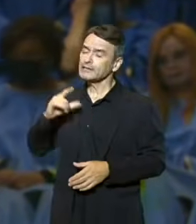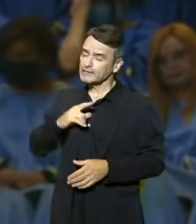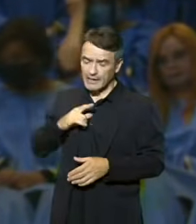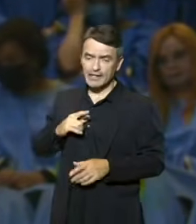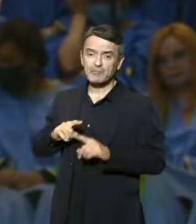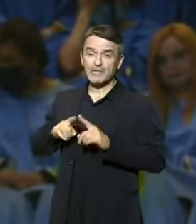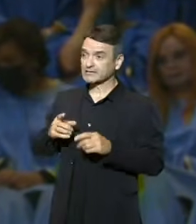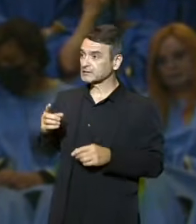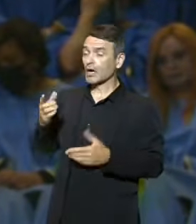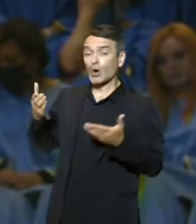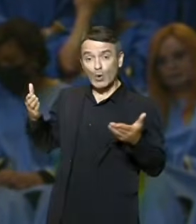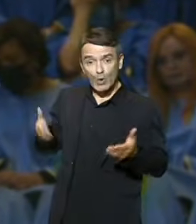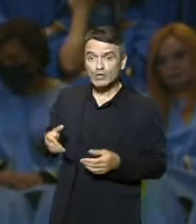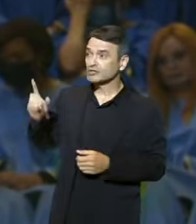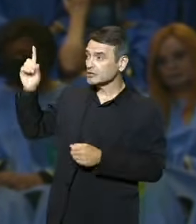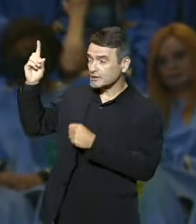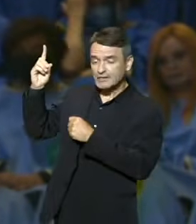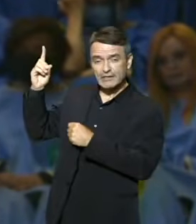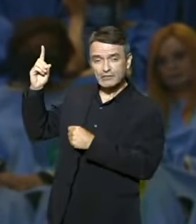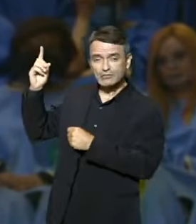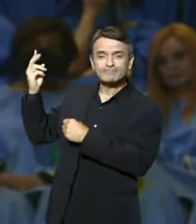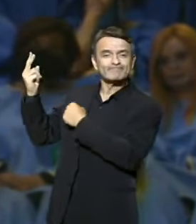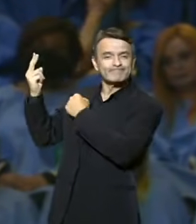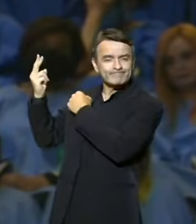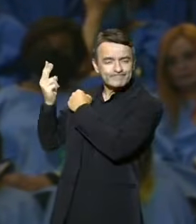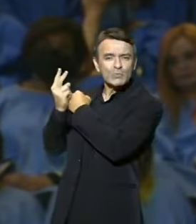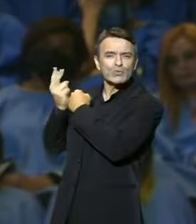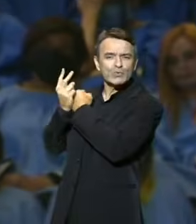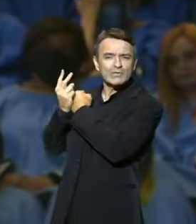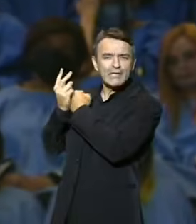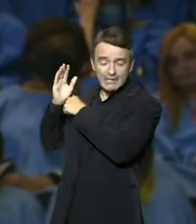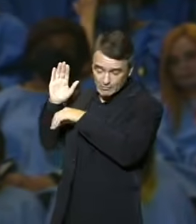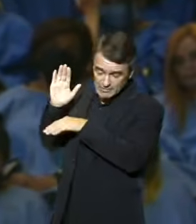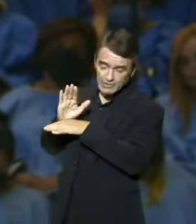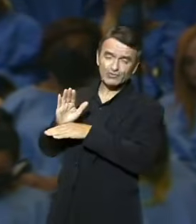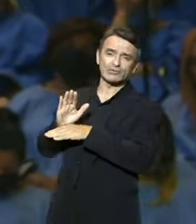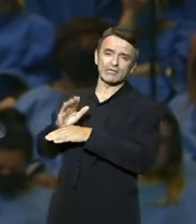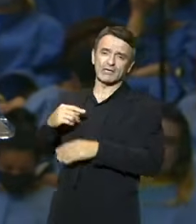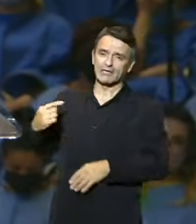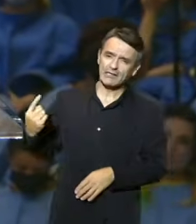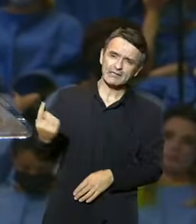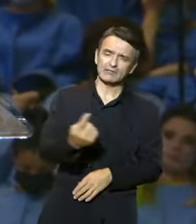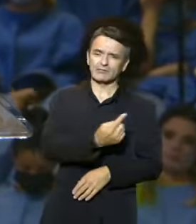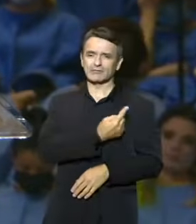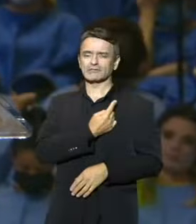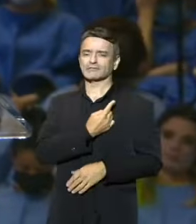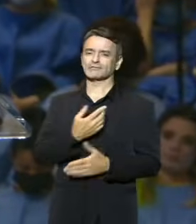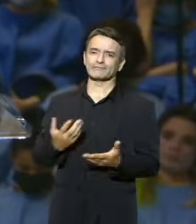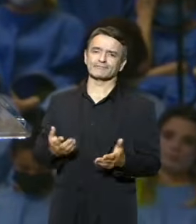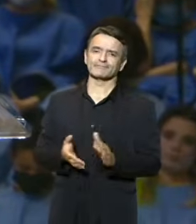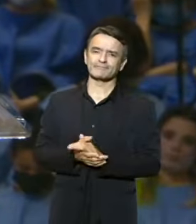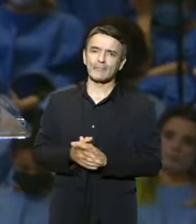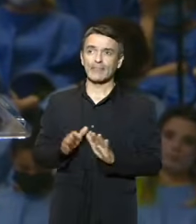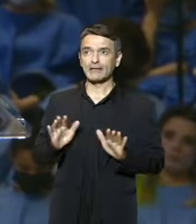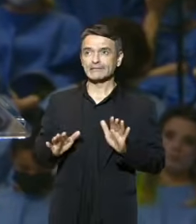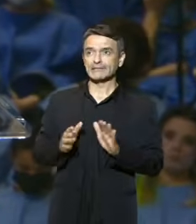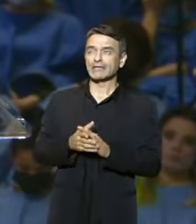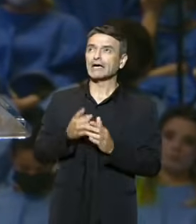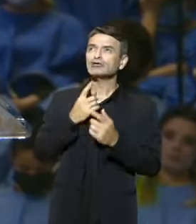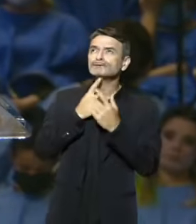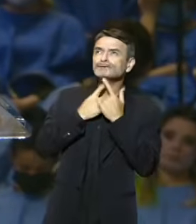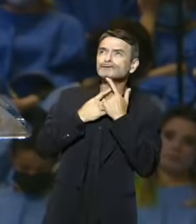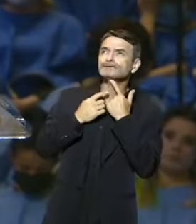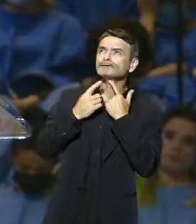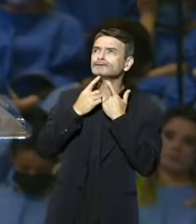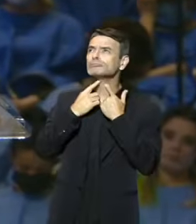faltará da provisão de Deus. Mas toda vez que a gente dá vazão para os desejos, a